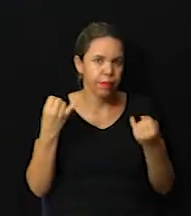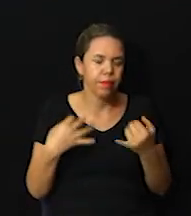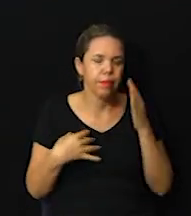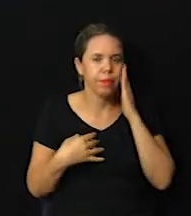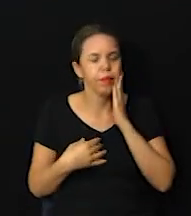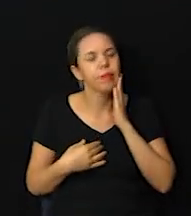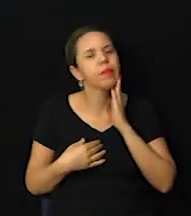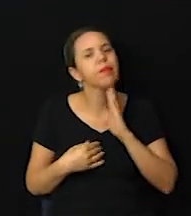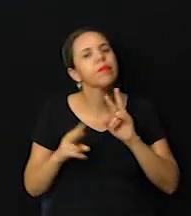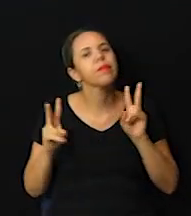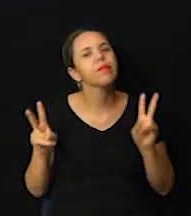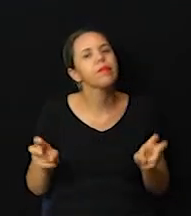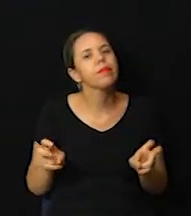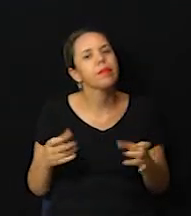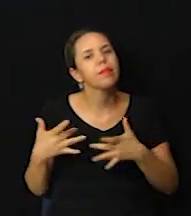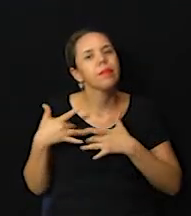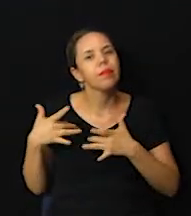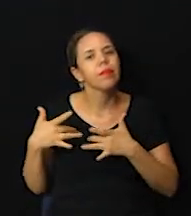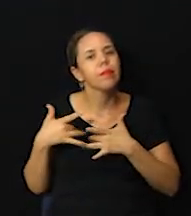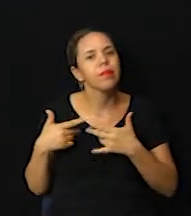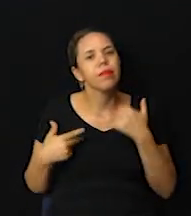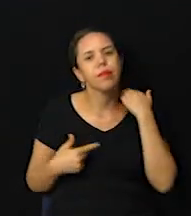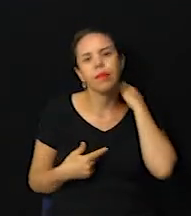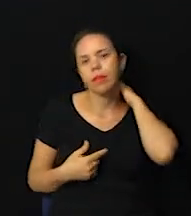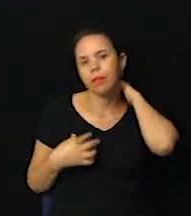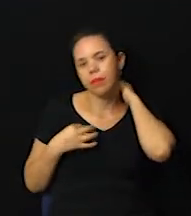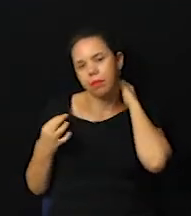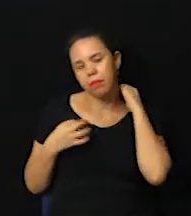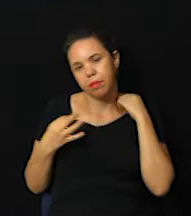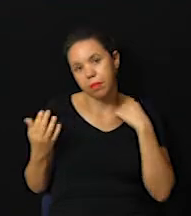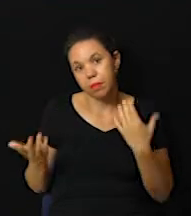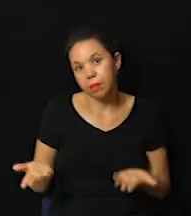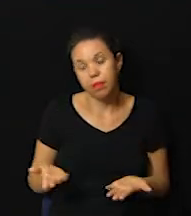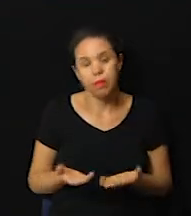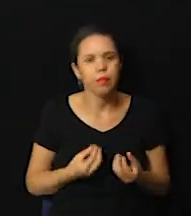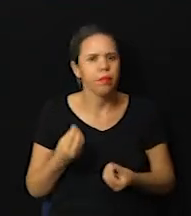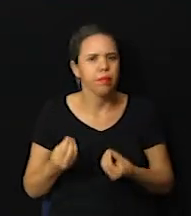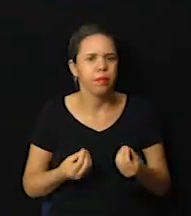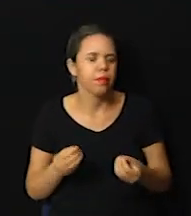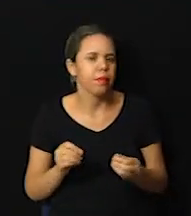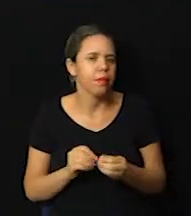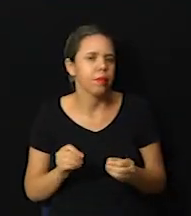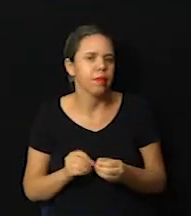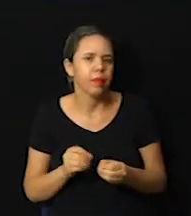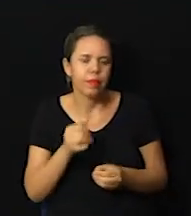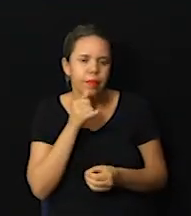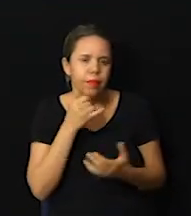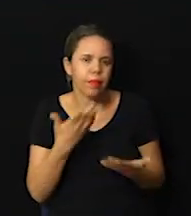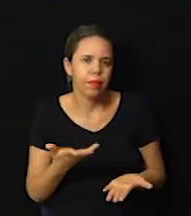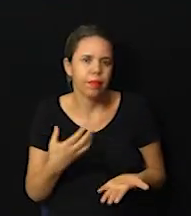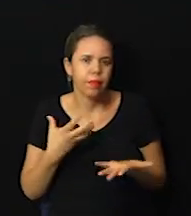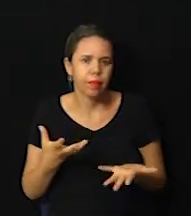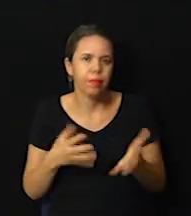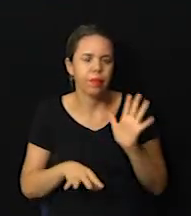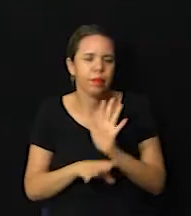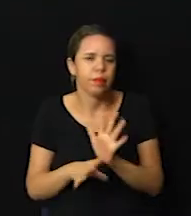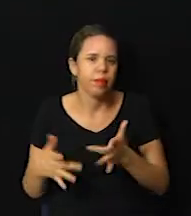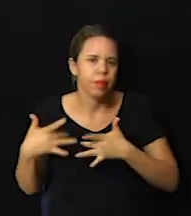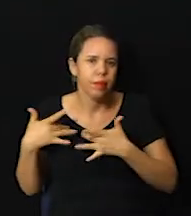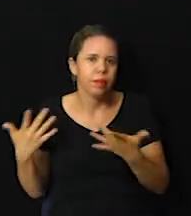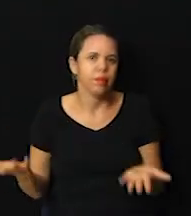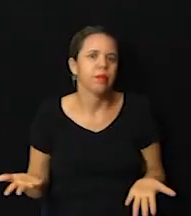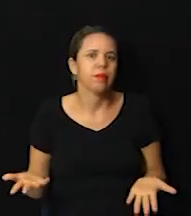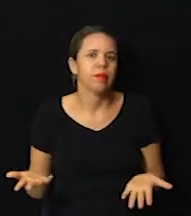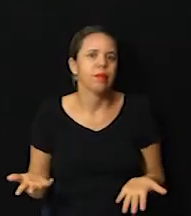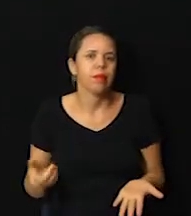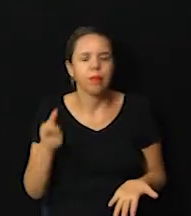nessa parte sobre a questão de doações, de voluntariados, como é que funciona essa parte? Se eu quiser fazer uma doação, quem